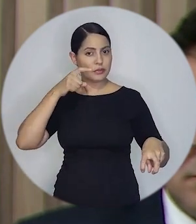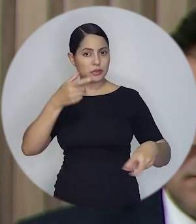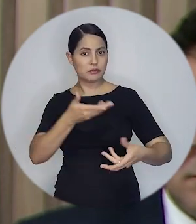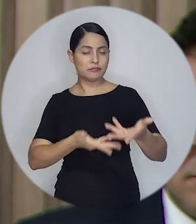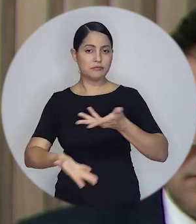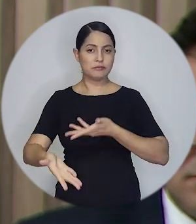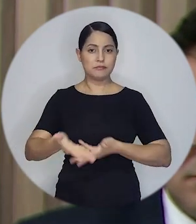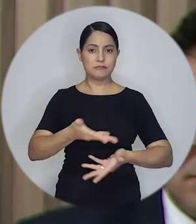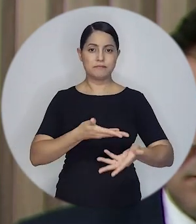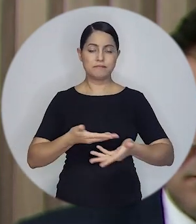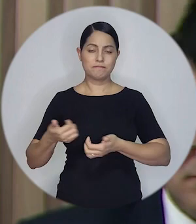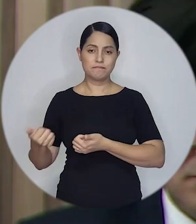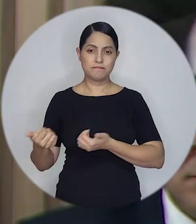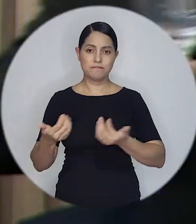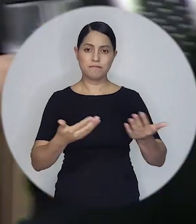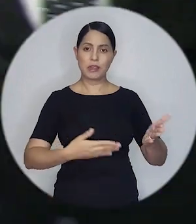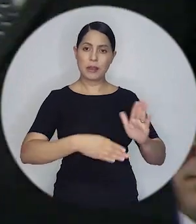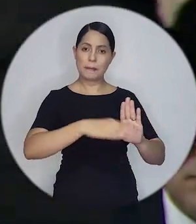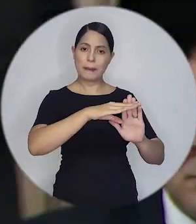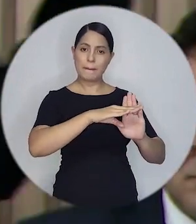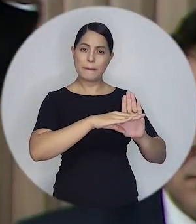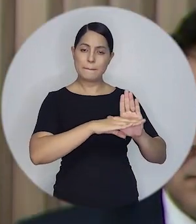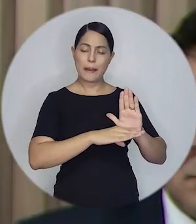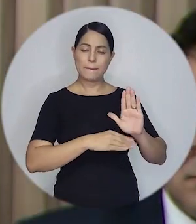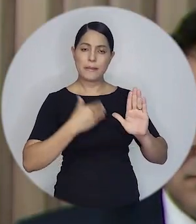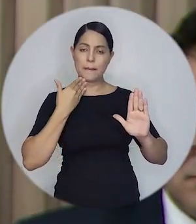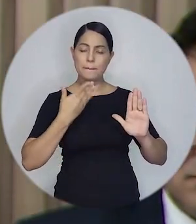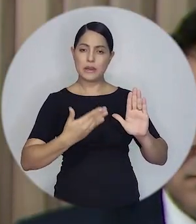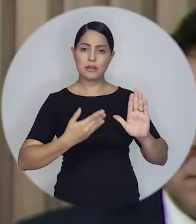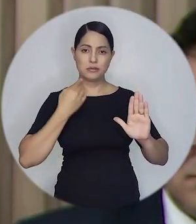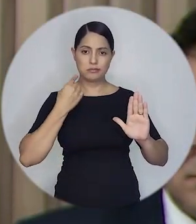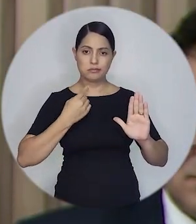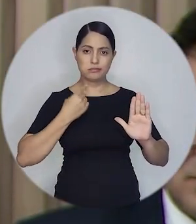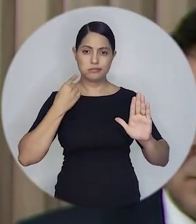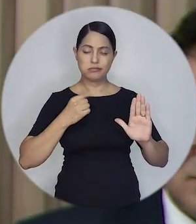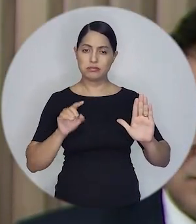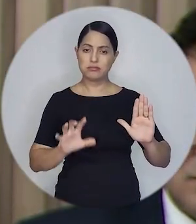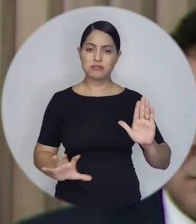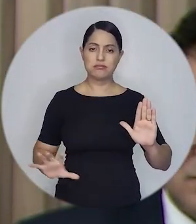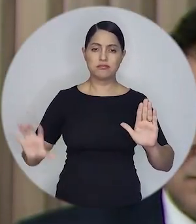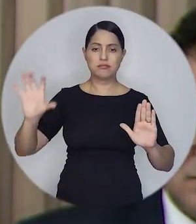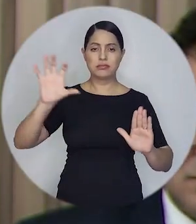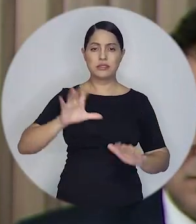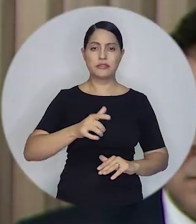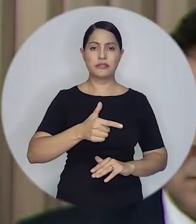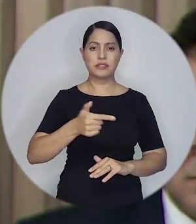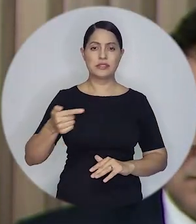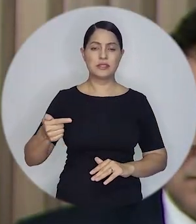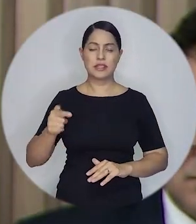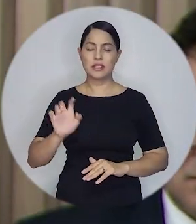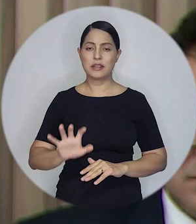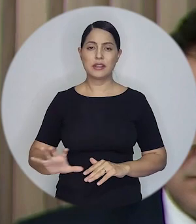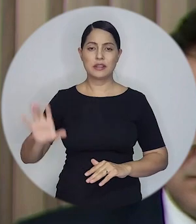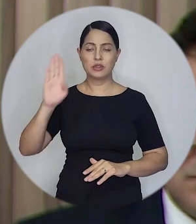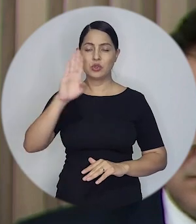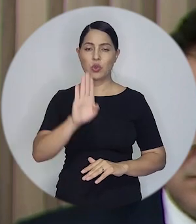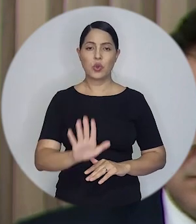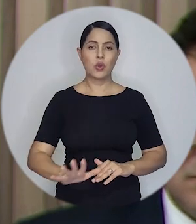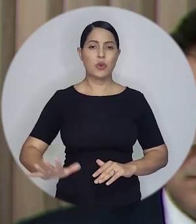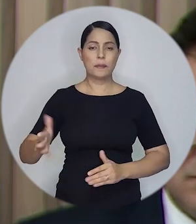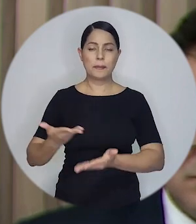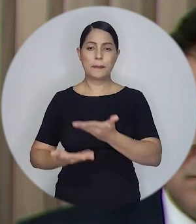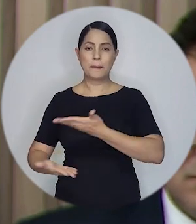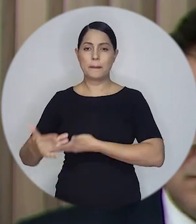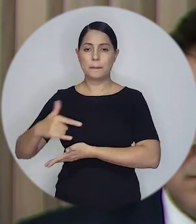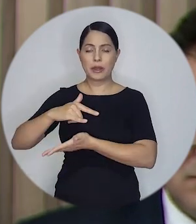presidente nacional documento completos da advocacia, construído com presidente de todas as 27 seccionais do